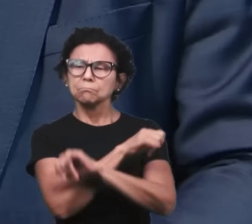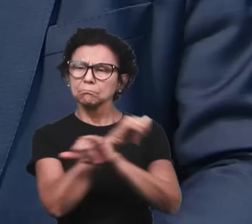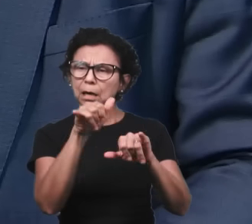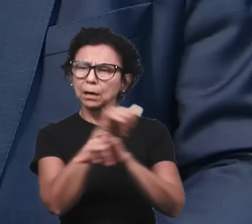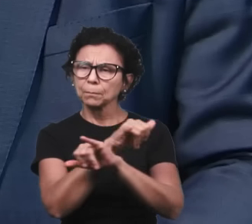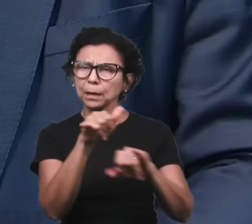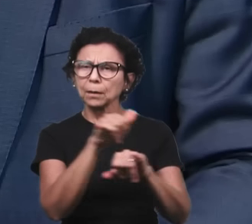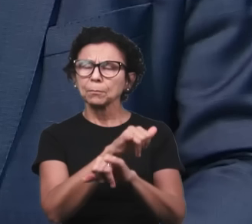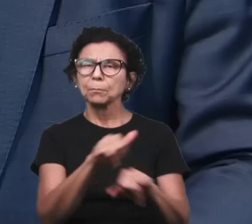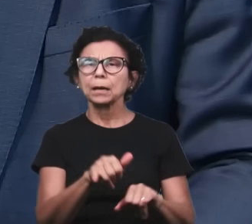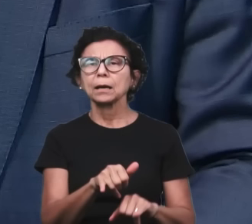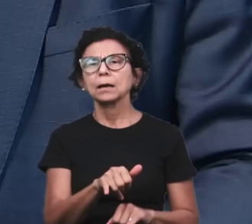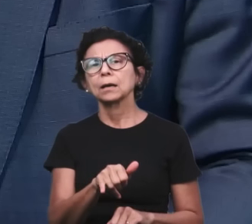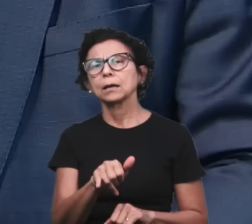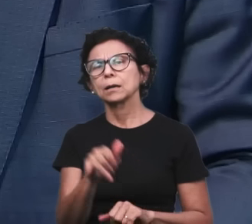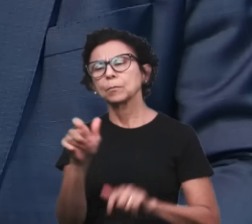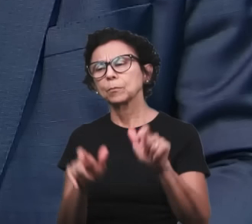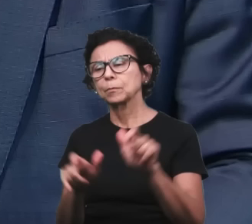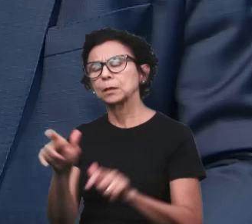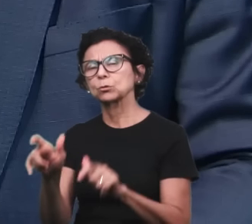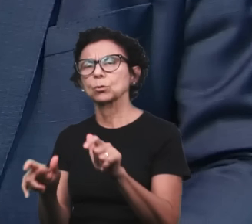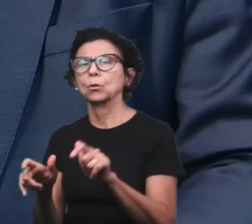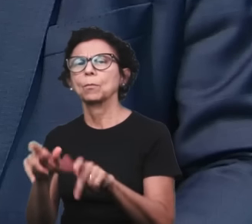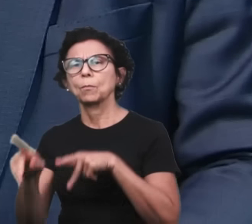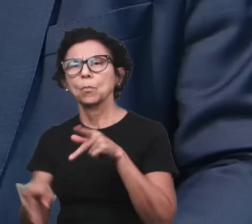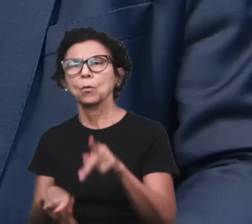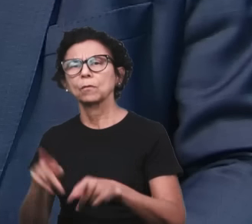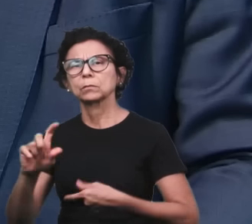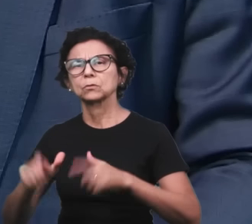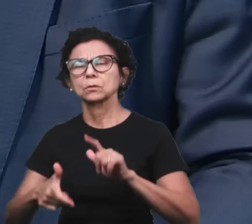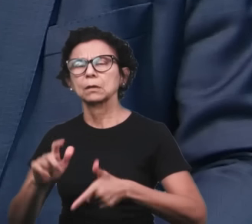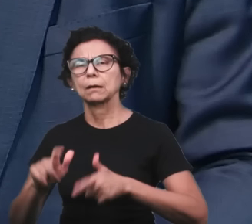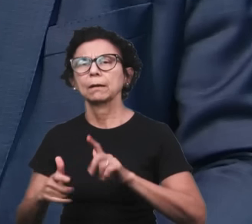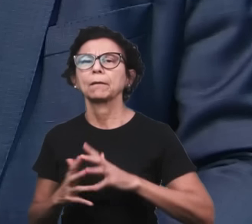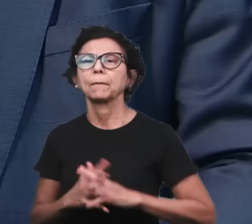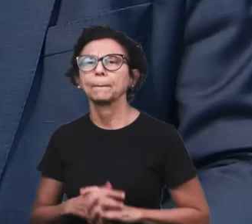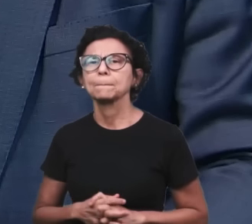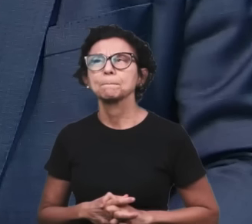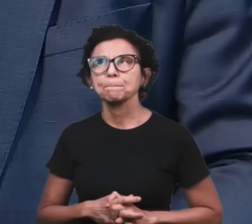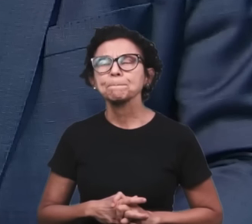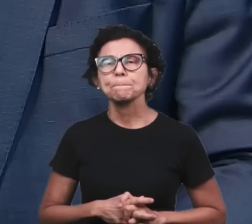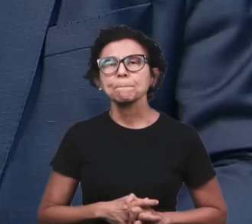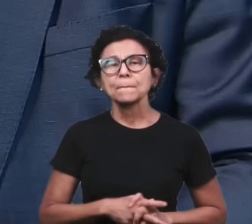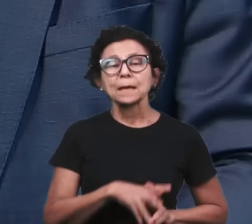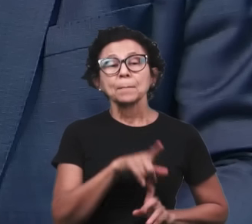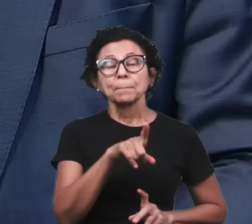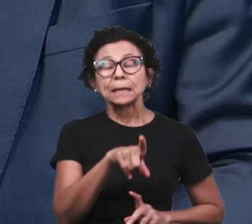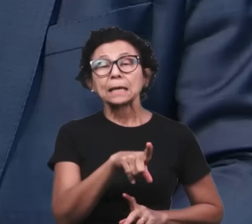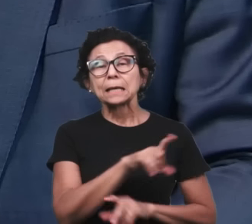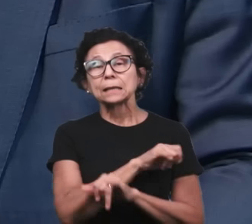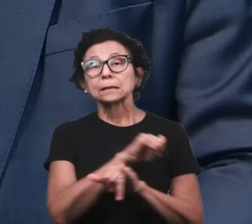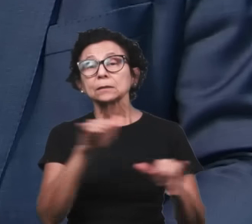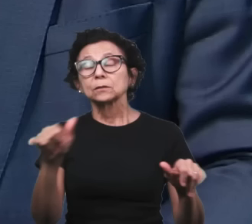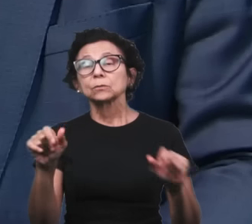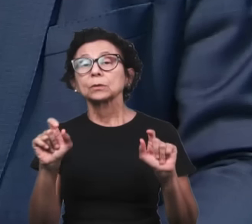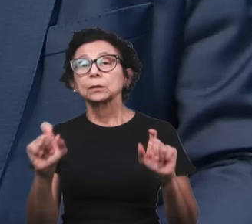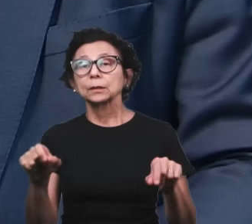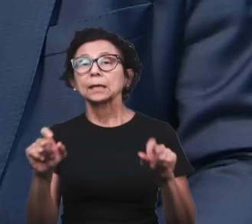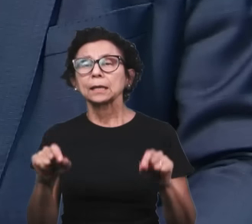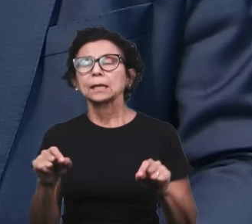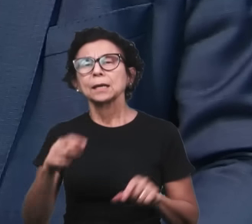ao coração do povo, como que Deus o usou para criar uma mentalidade